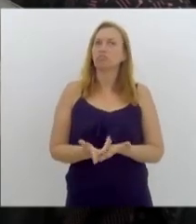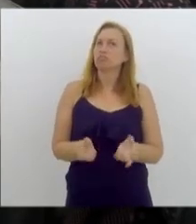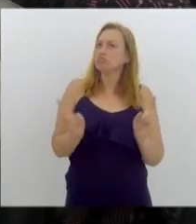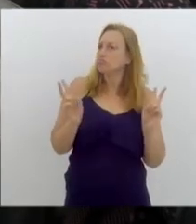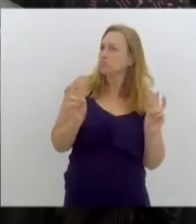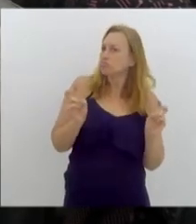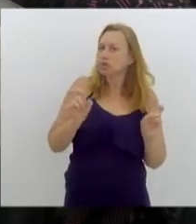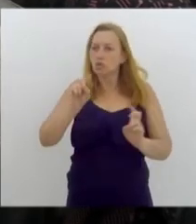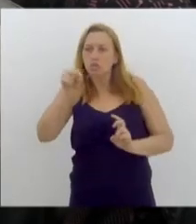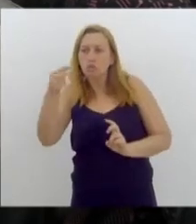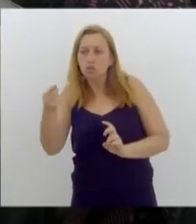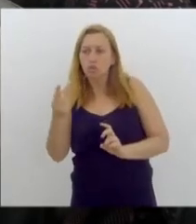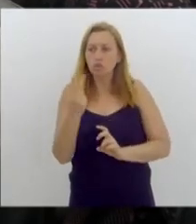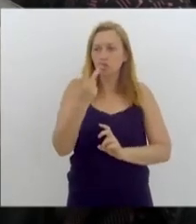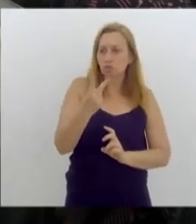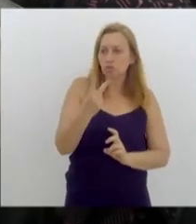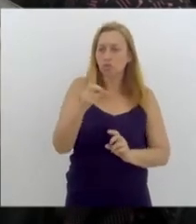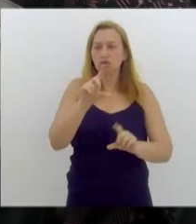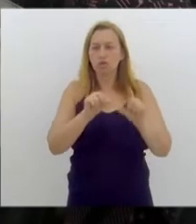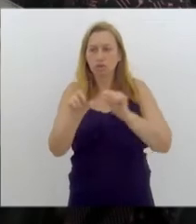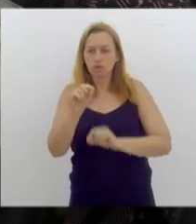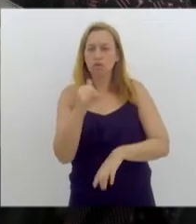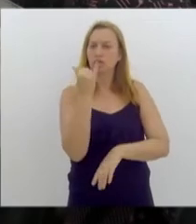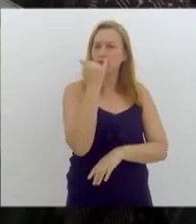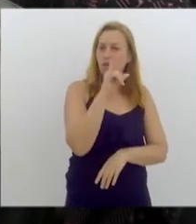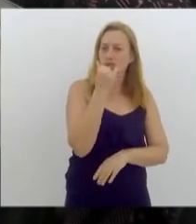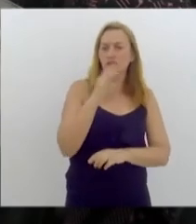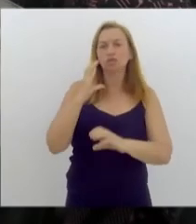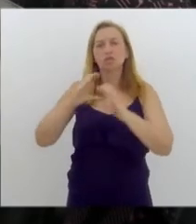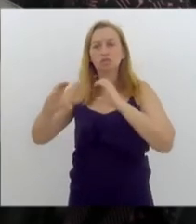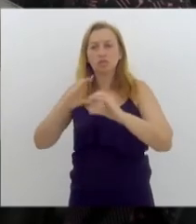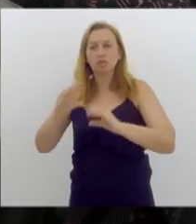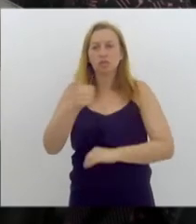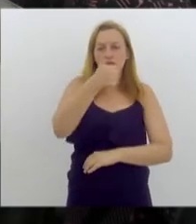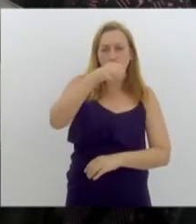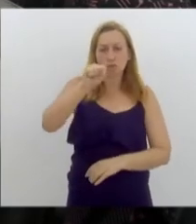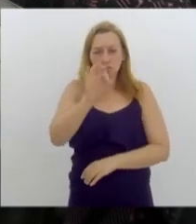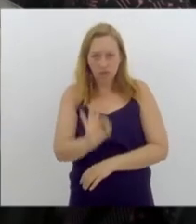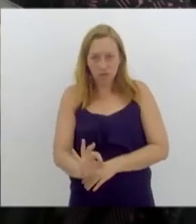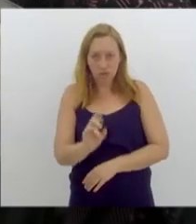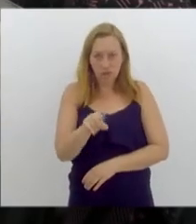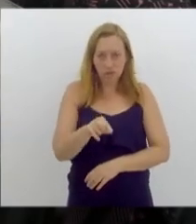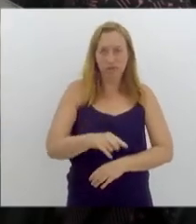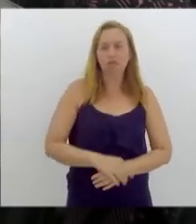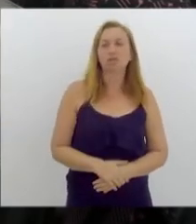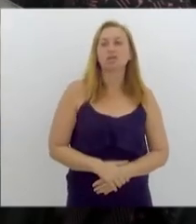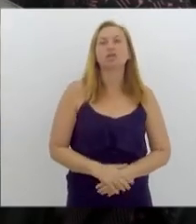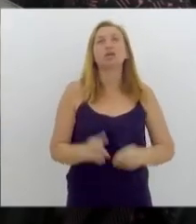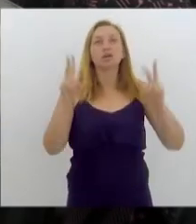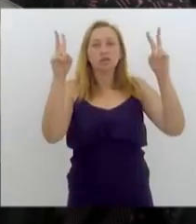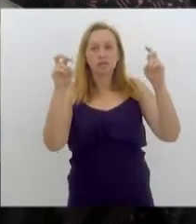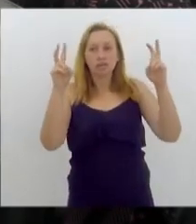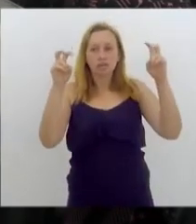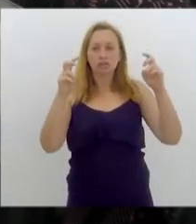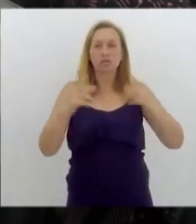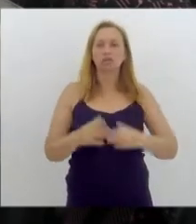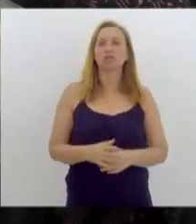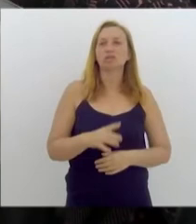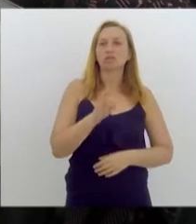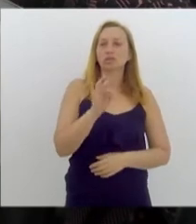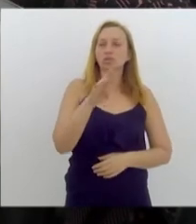dos outros dois estão decididos energia e telecomunicações 18% né teria só essa questão da